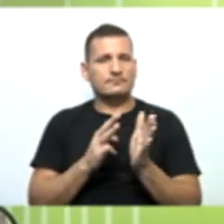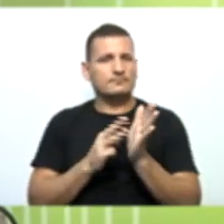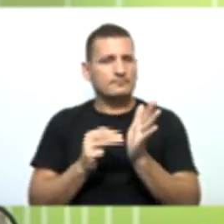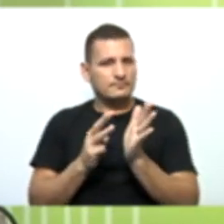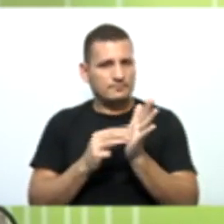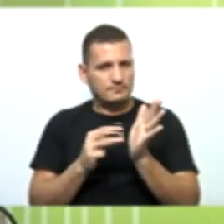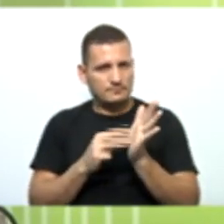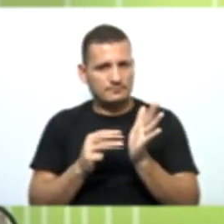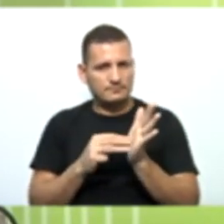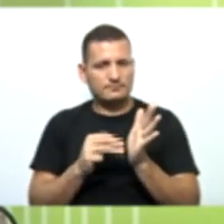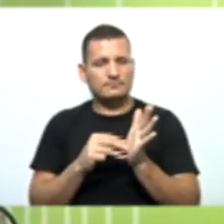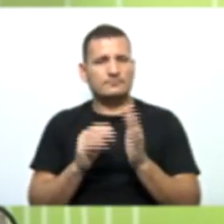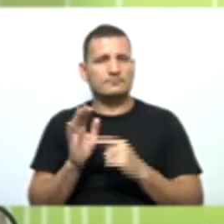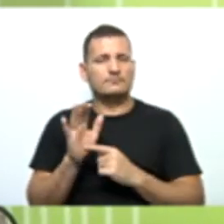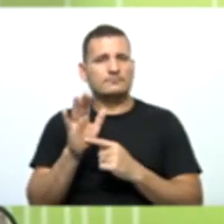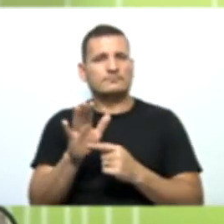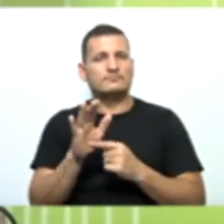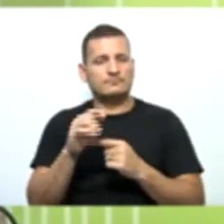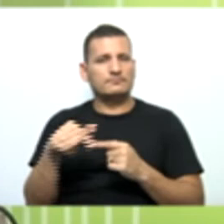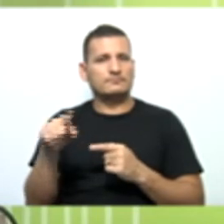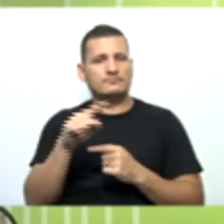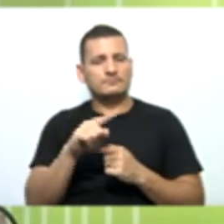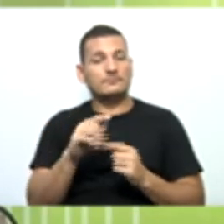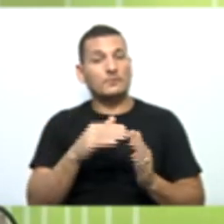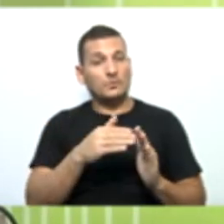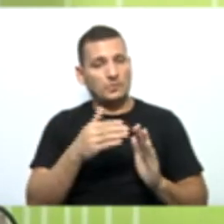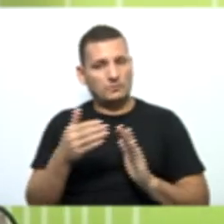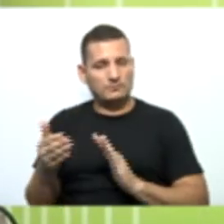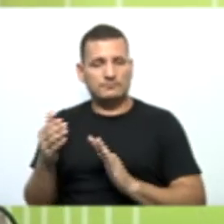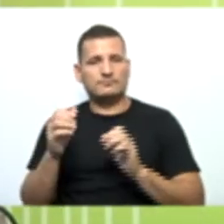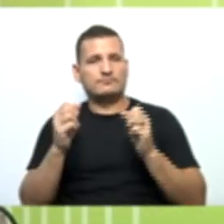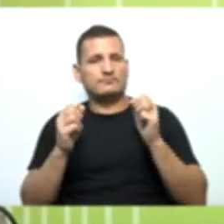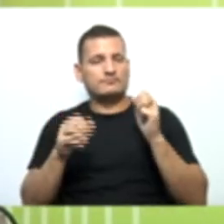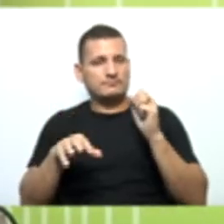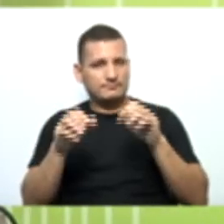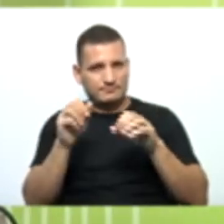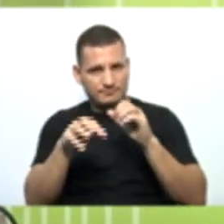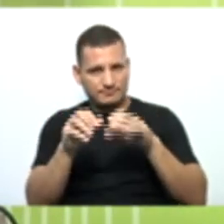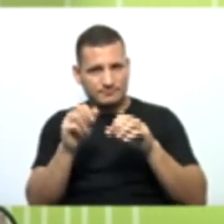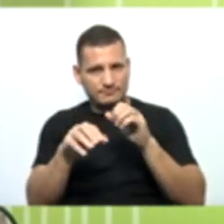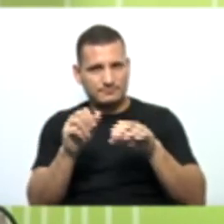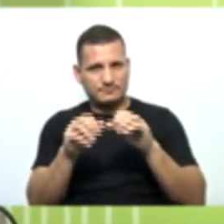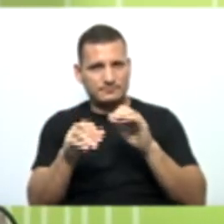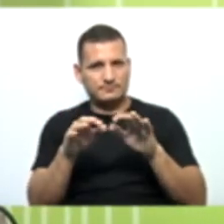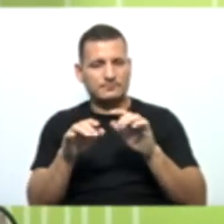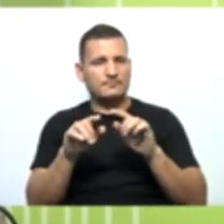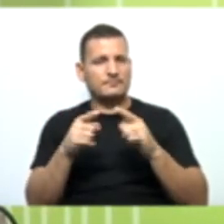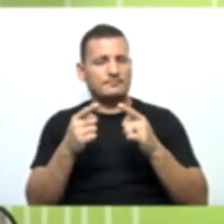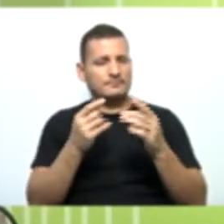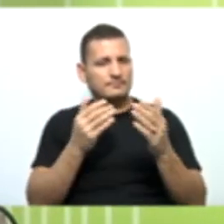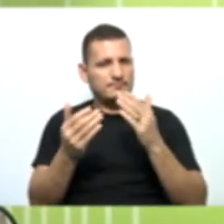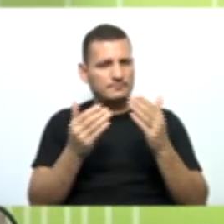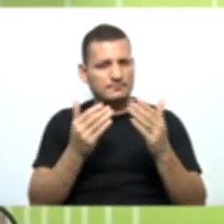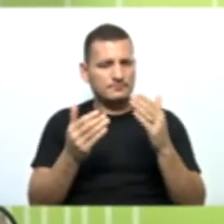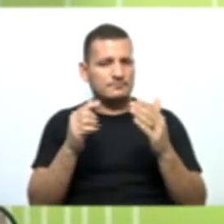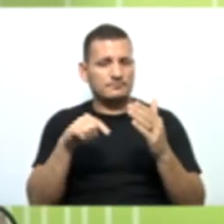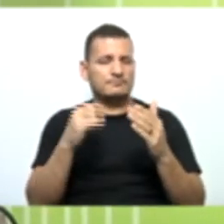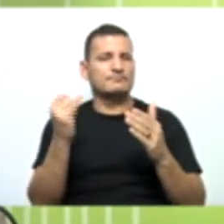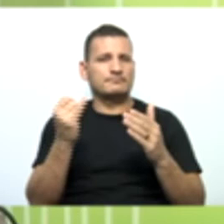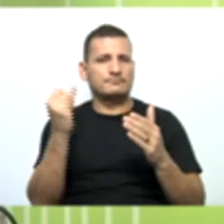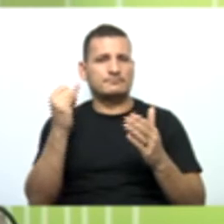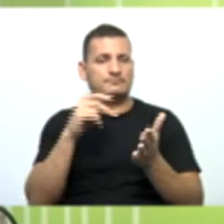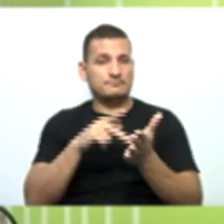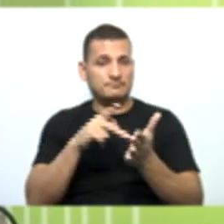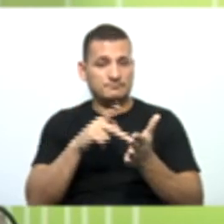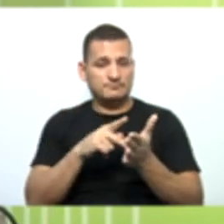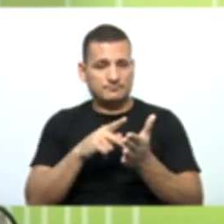nós vamos conseguir mostrar para vocês durante as aulas, mas assim, a análise ela é indispensável.